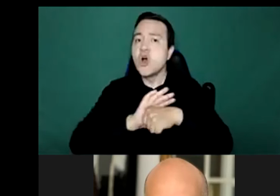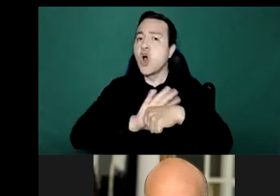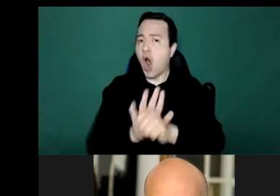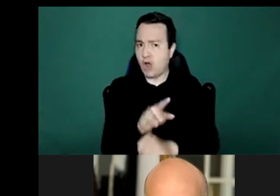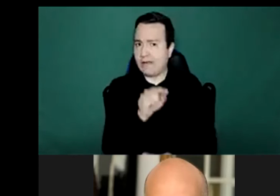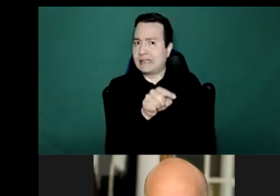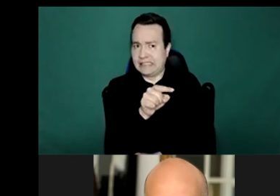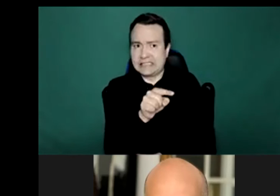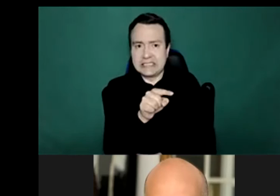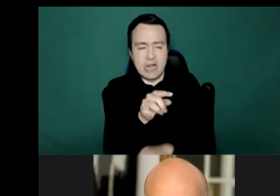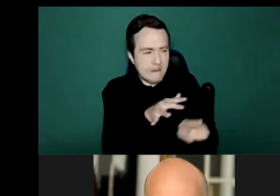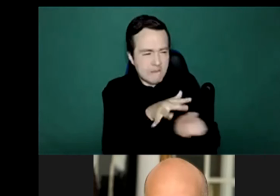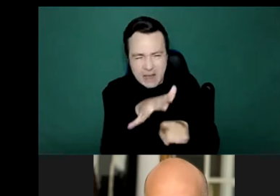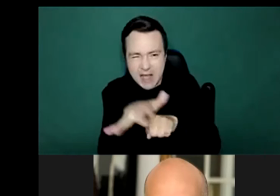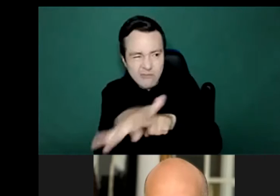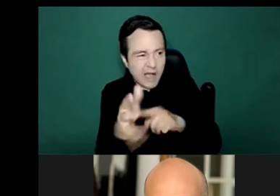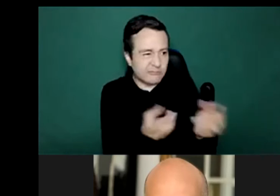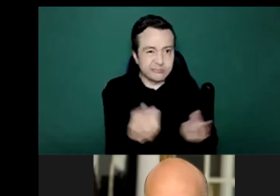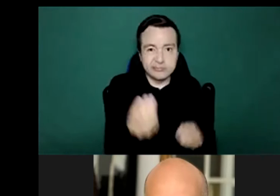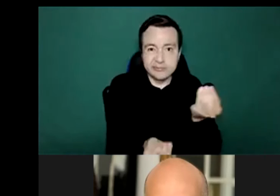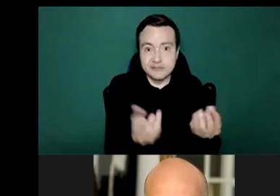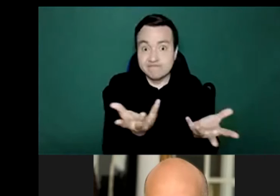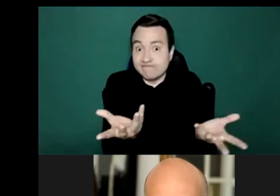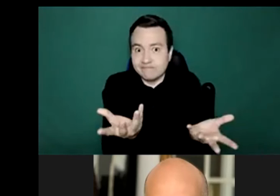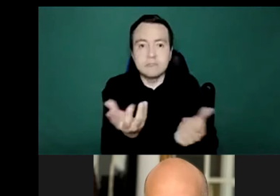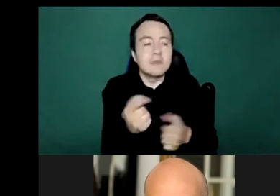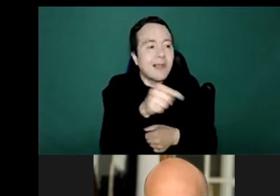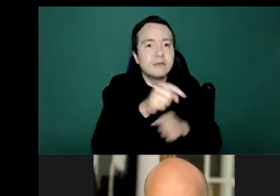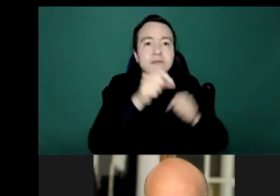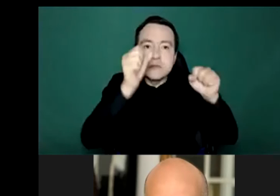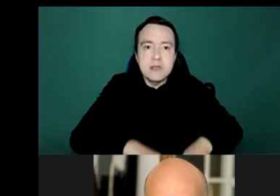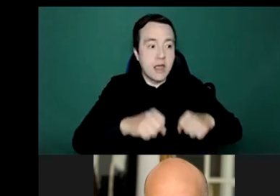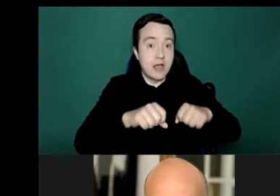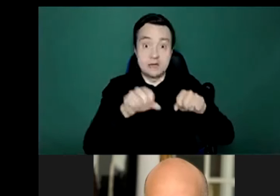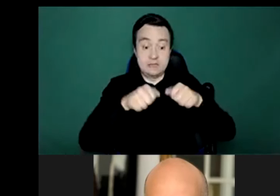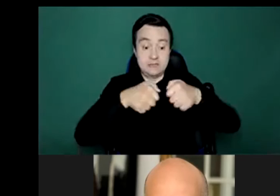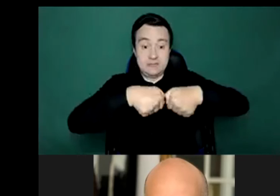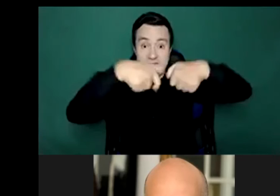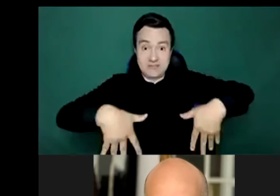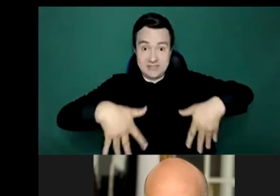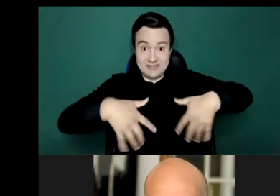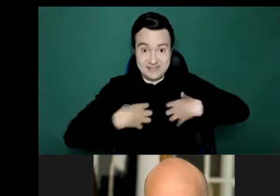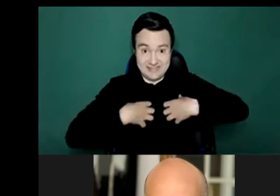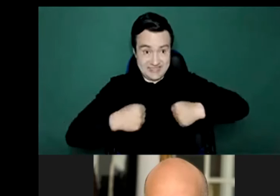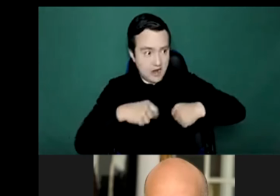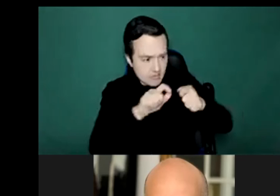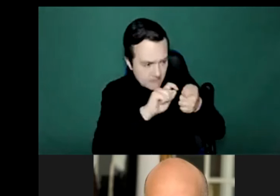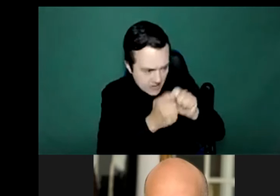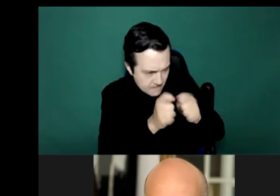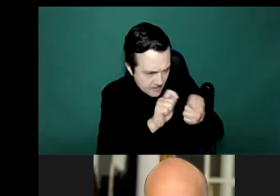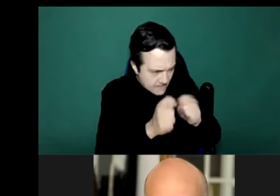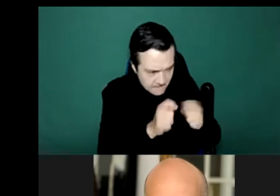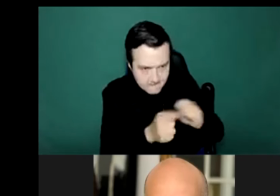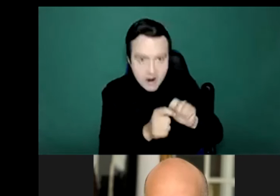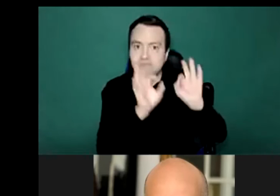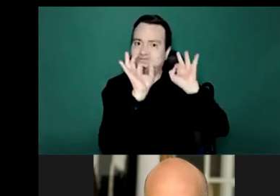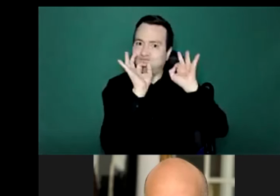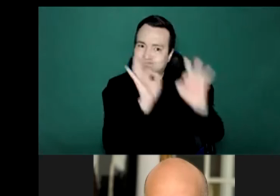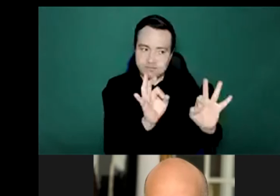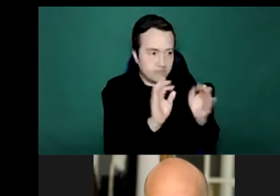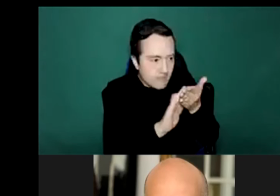o potencial que as transformações integrales de los sistemas de saúde têm para abordar melhor momentos como